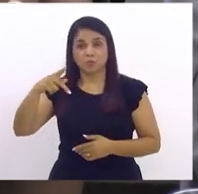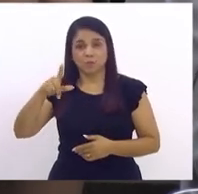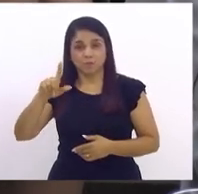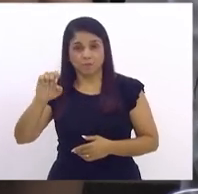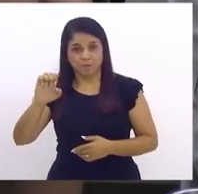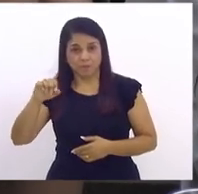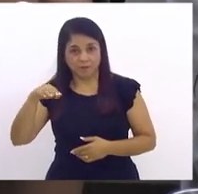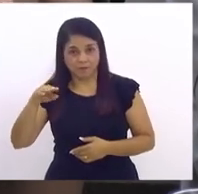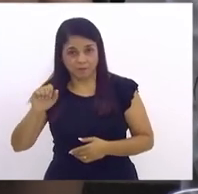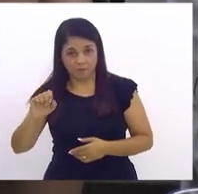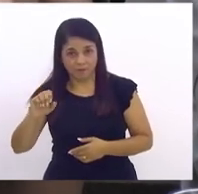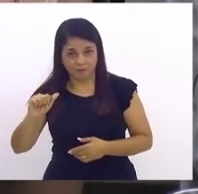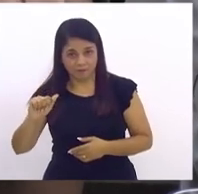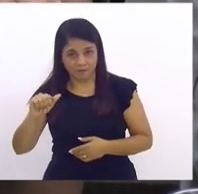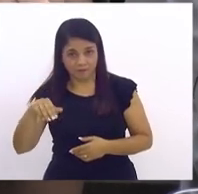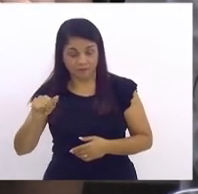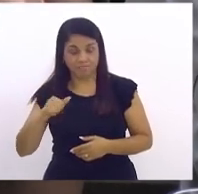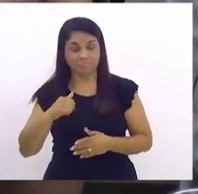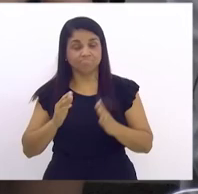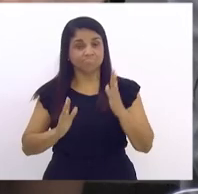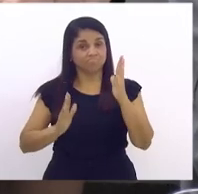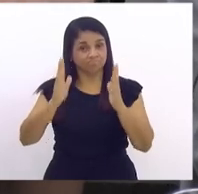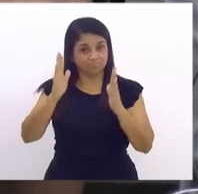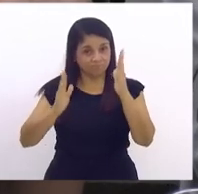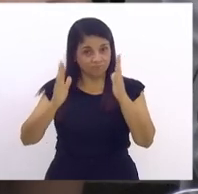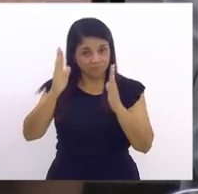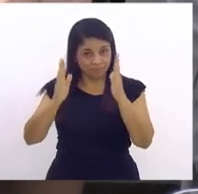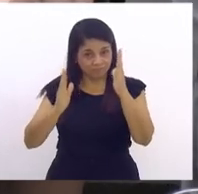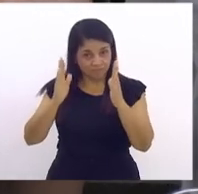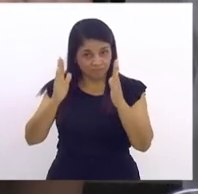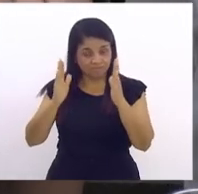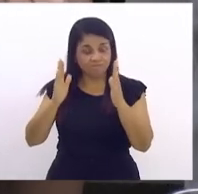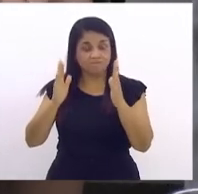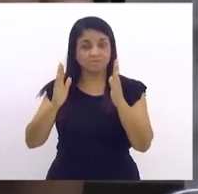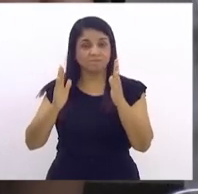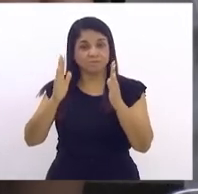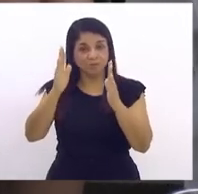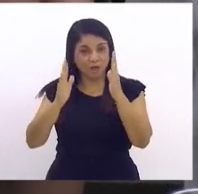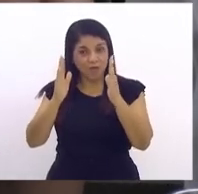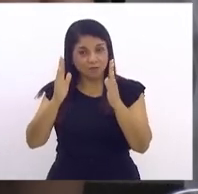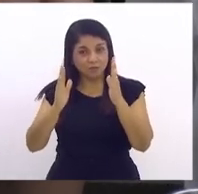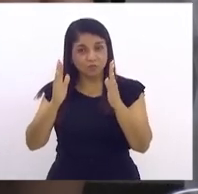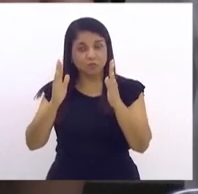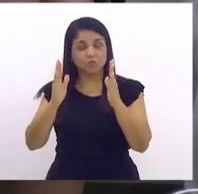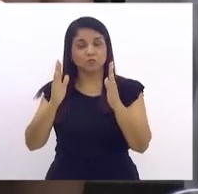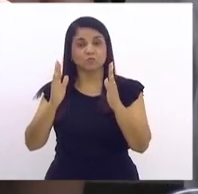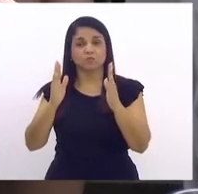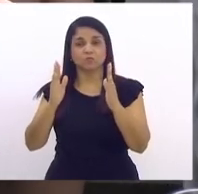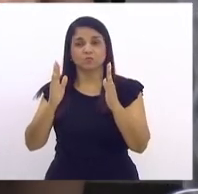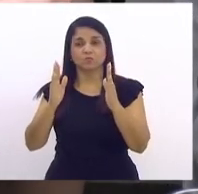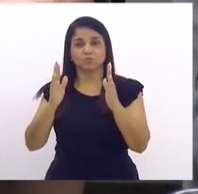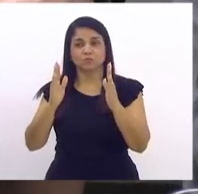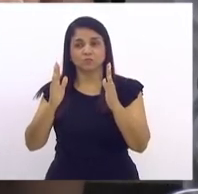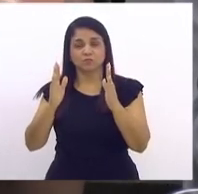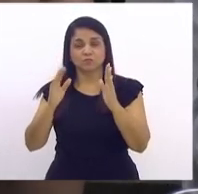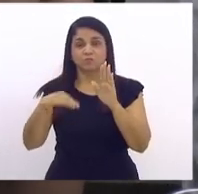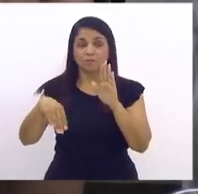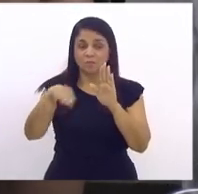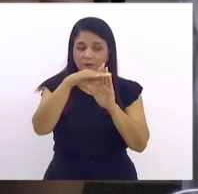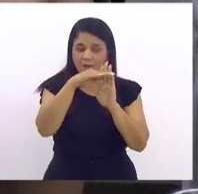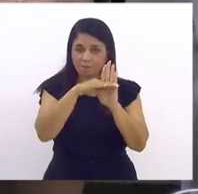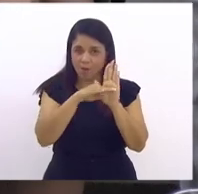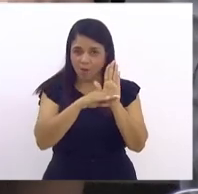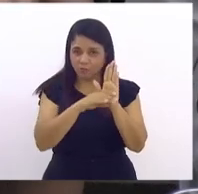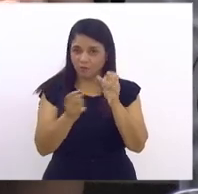mínimo quando dá uma liminar, se tivesse a função de dar, para levar em pauta,